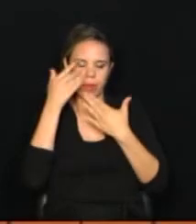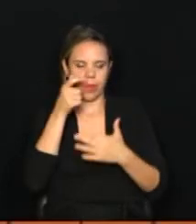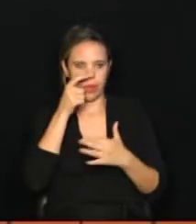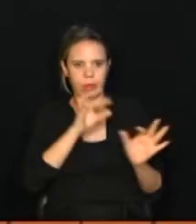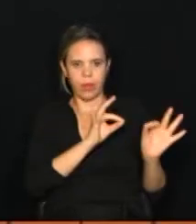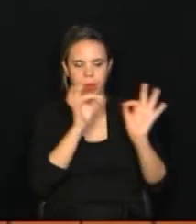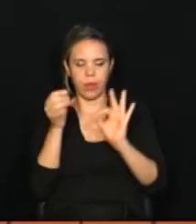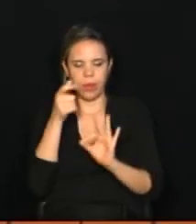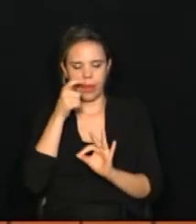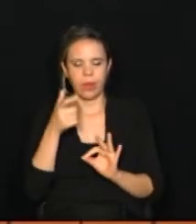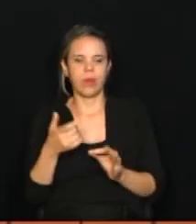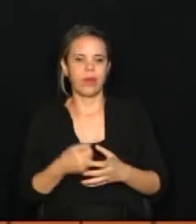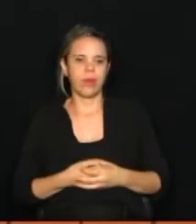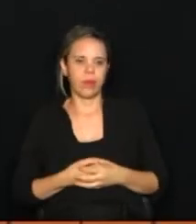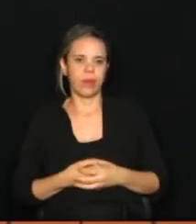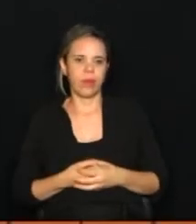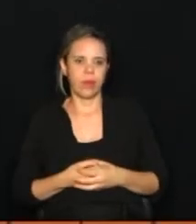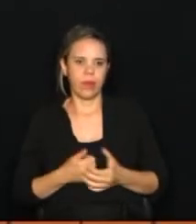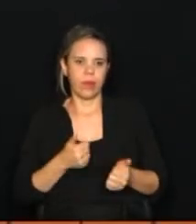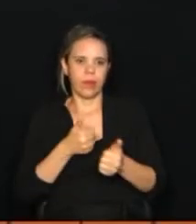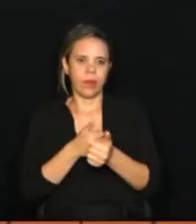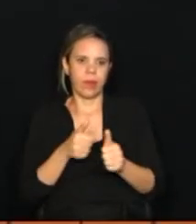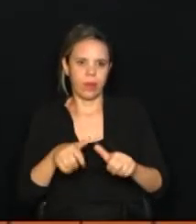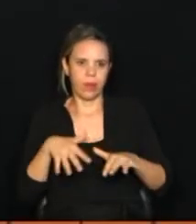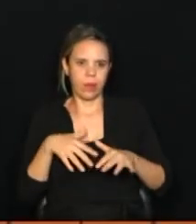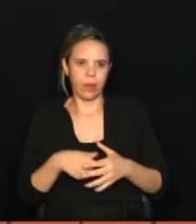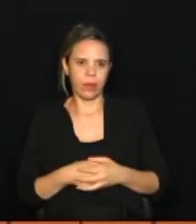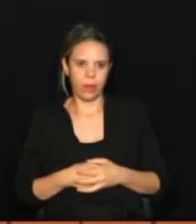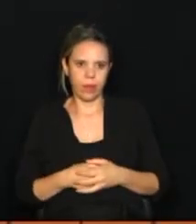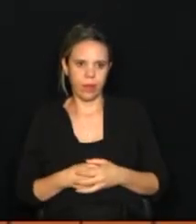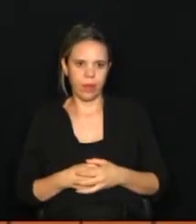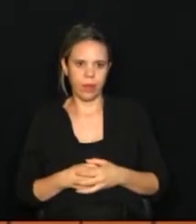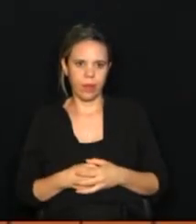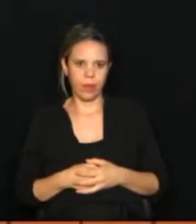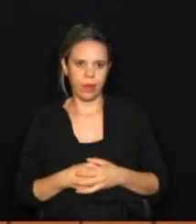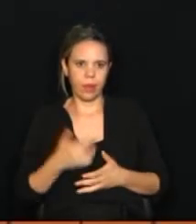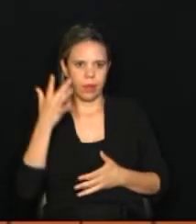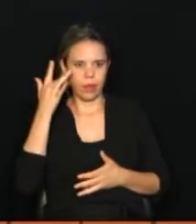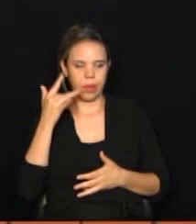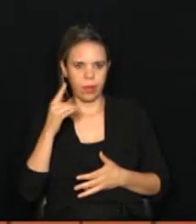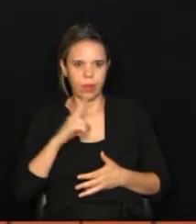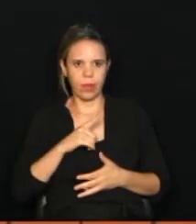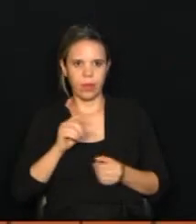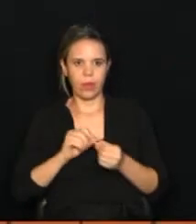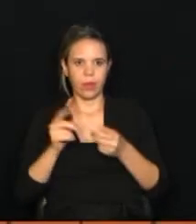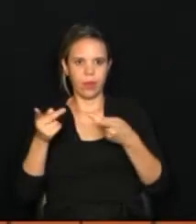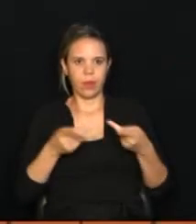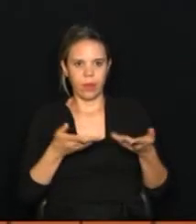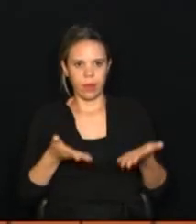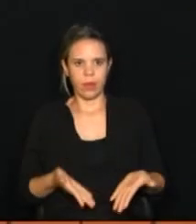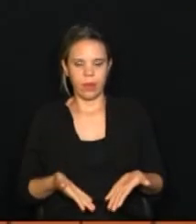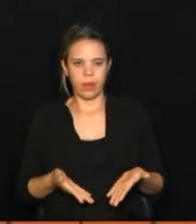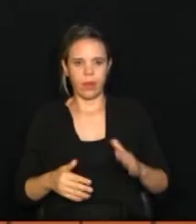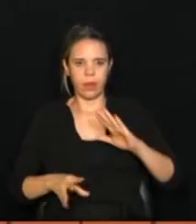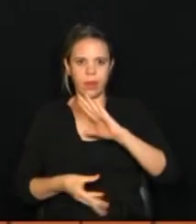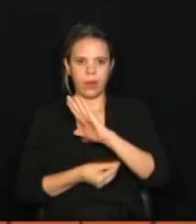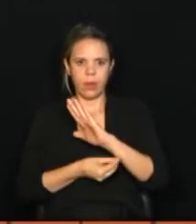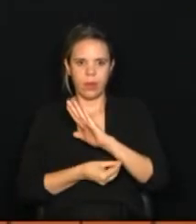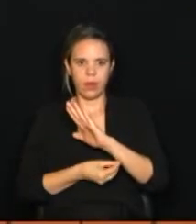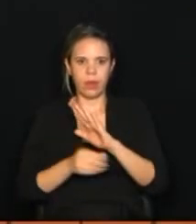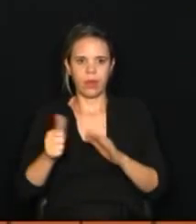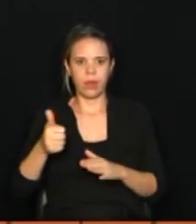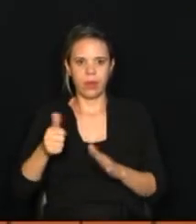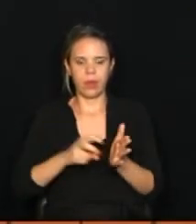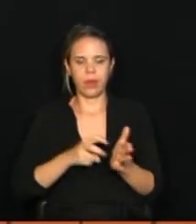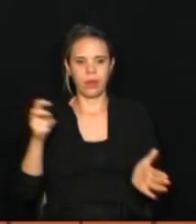nos acompanhando, a sua companhia, a sua audiência, e amanhã já faço o convite aqui, Câmera Total às 11